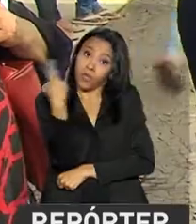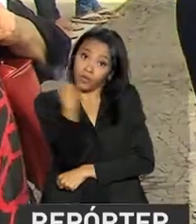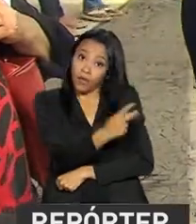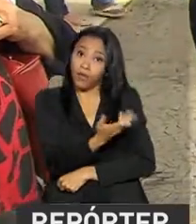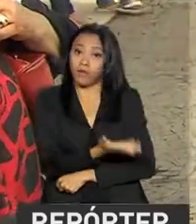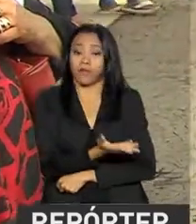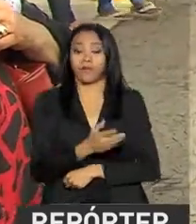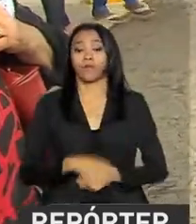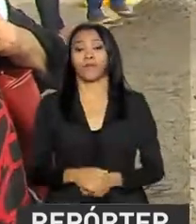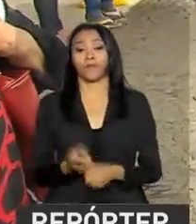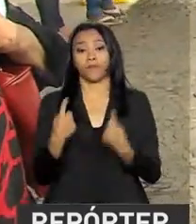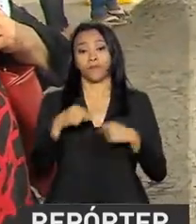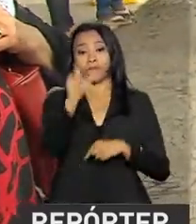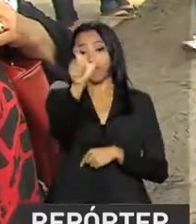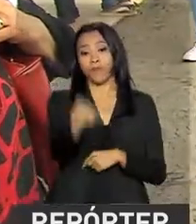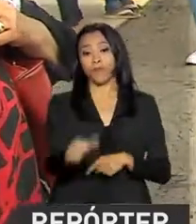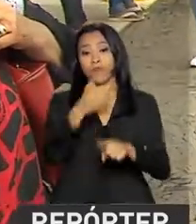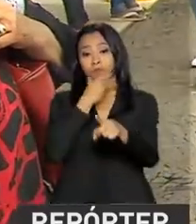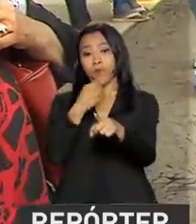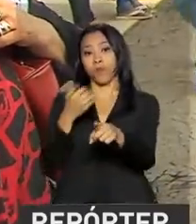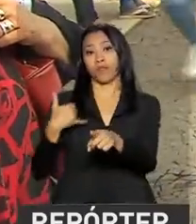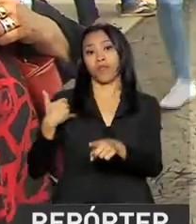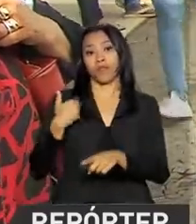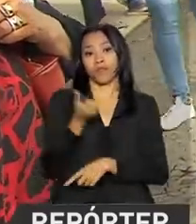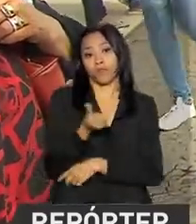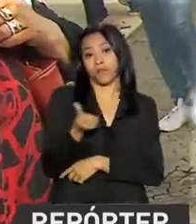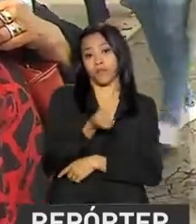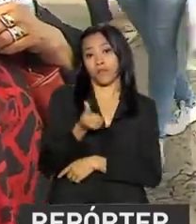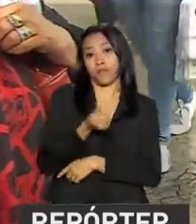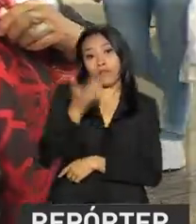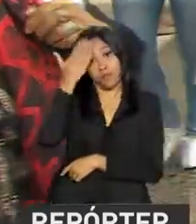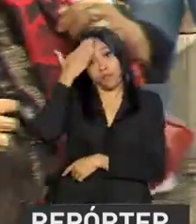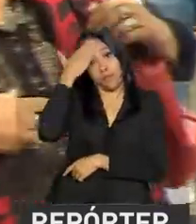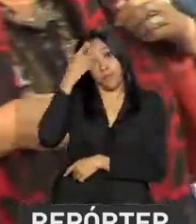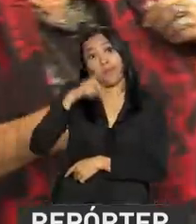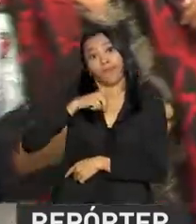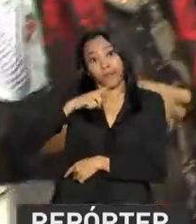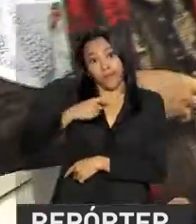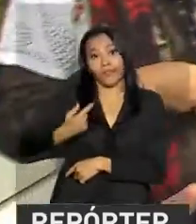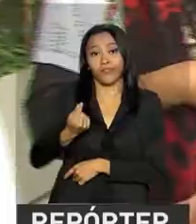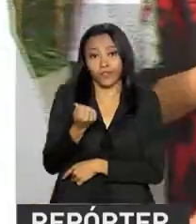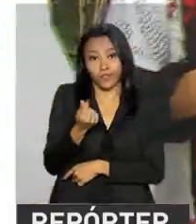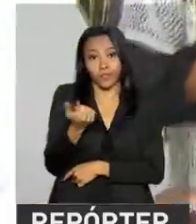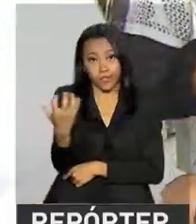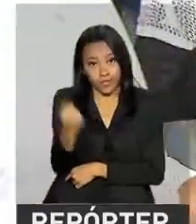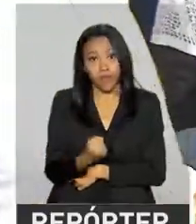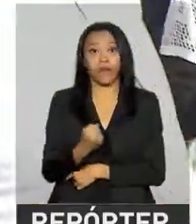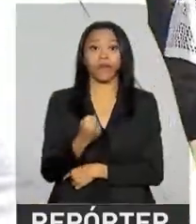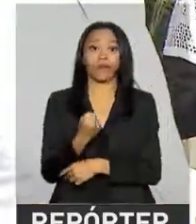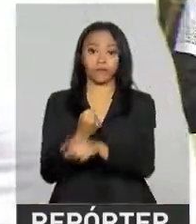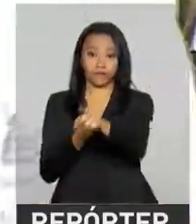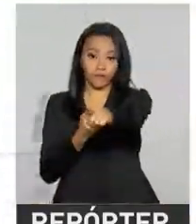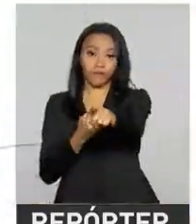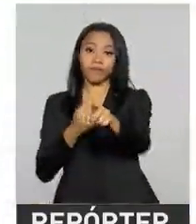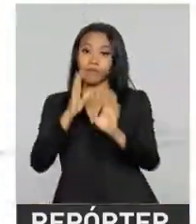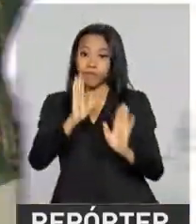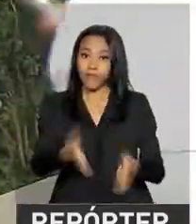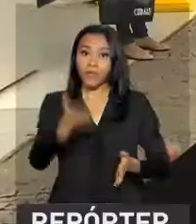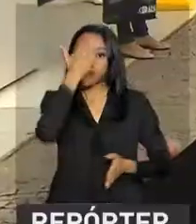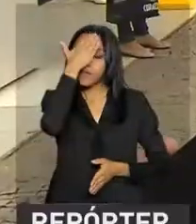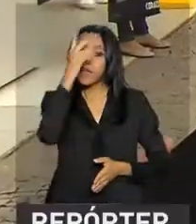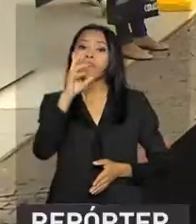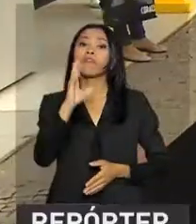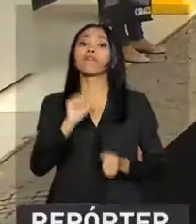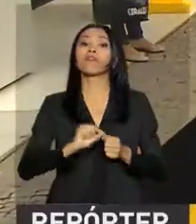senhor franck freitas de 66 anos ficou sabendo que tem dinheiro para sacar no piso ele já sabe o que vai fazer